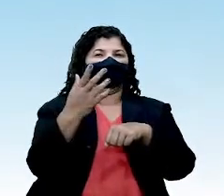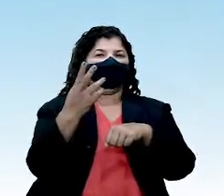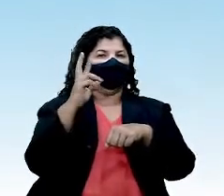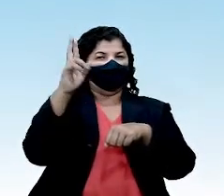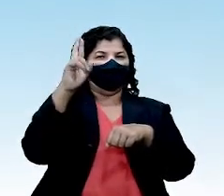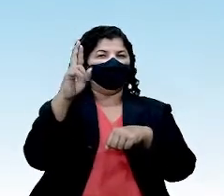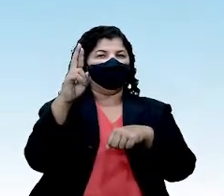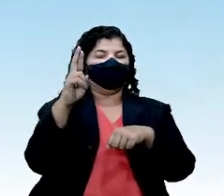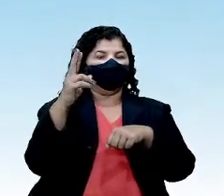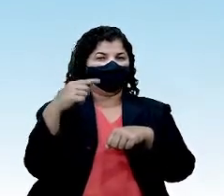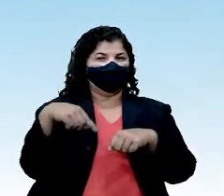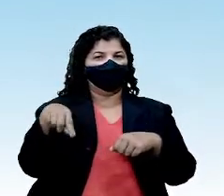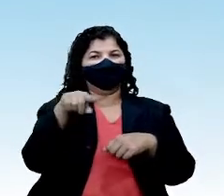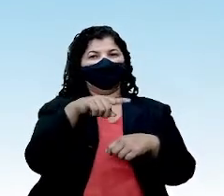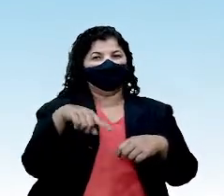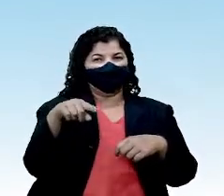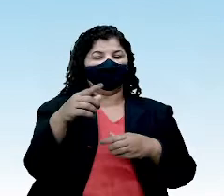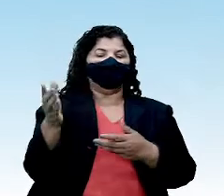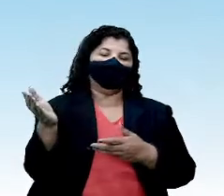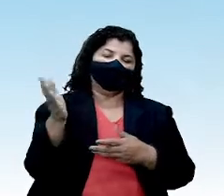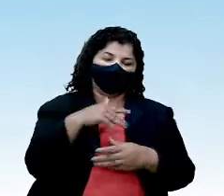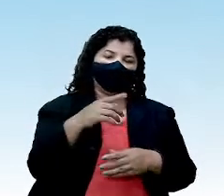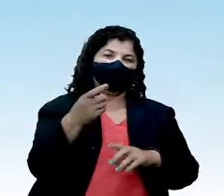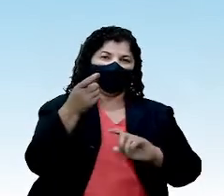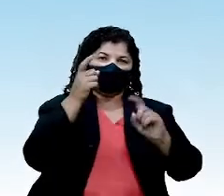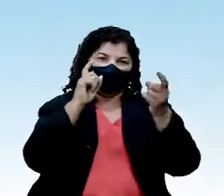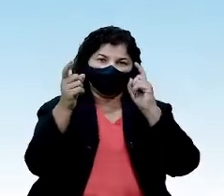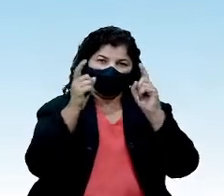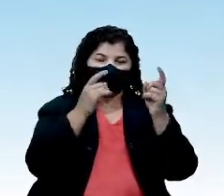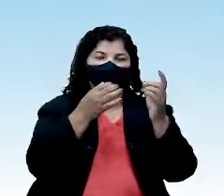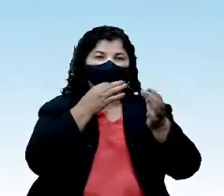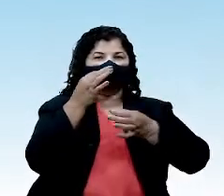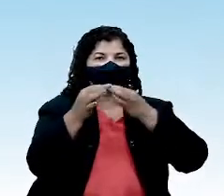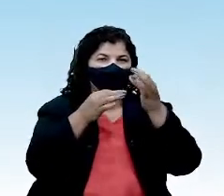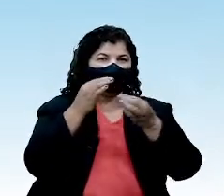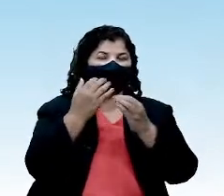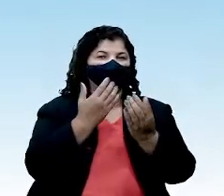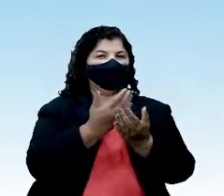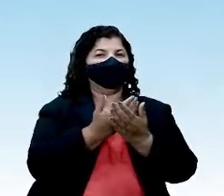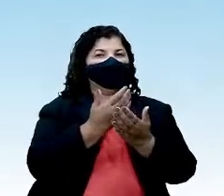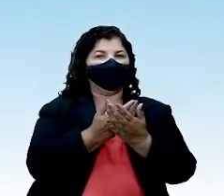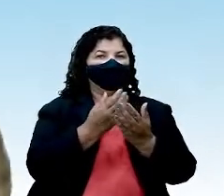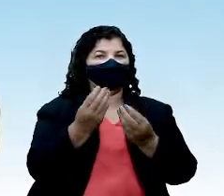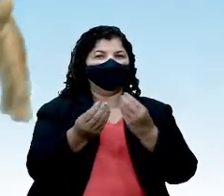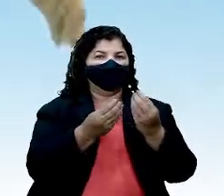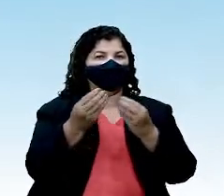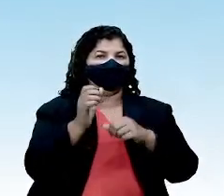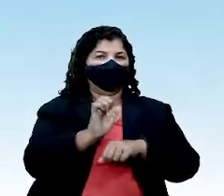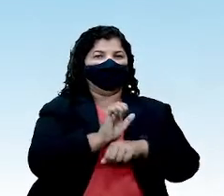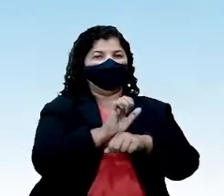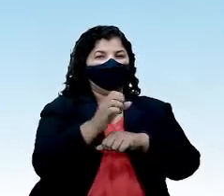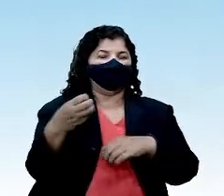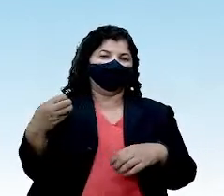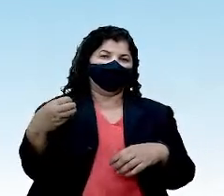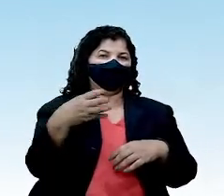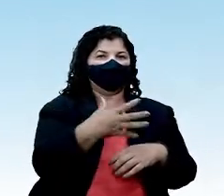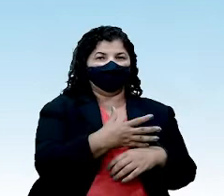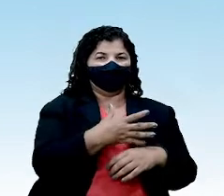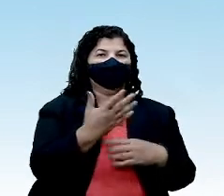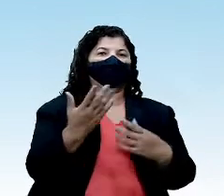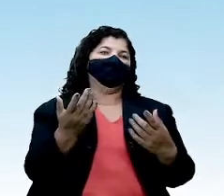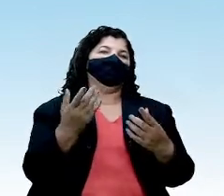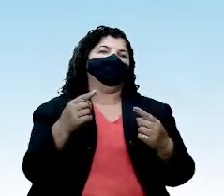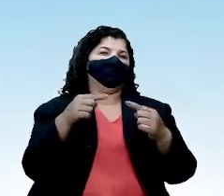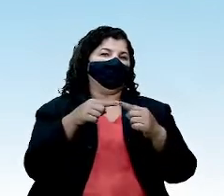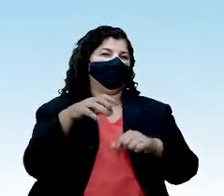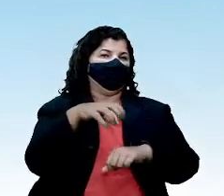vos convido a discutir, a debater, a comentar, a estudar a formação dos Estados modernos, enfocando o